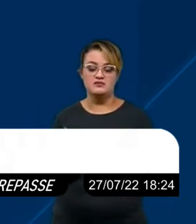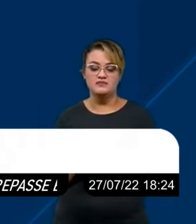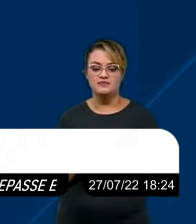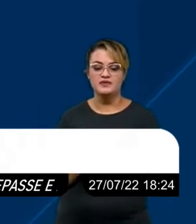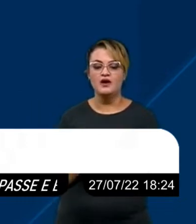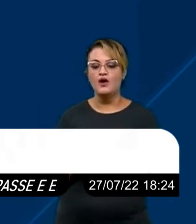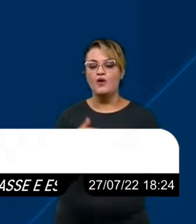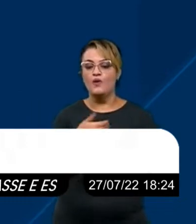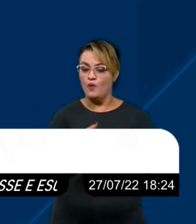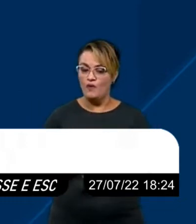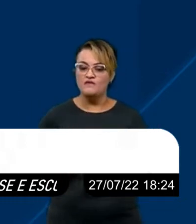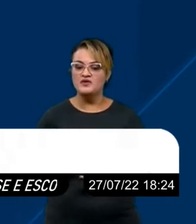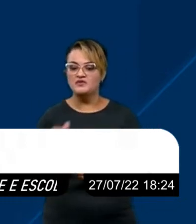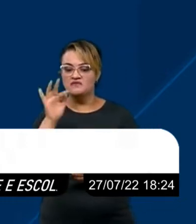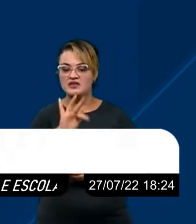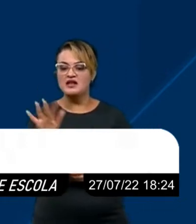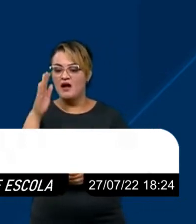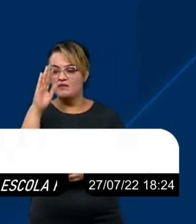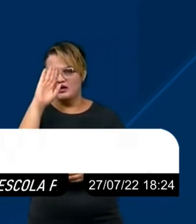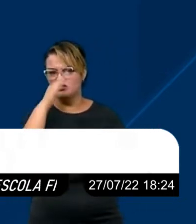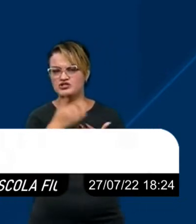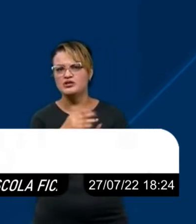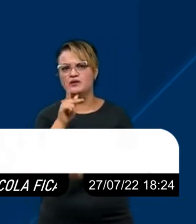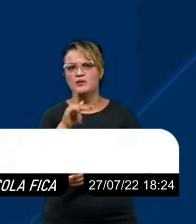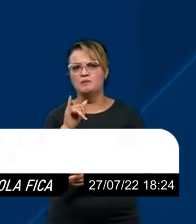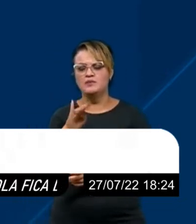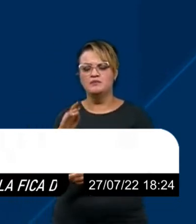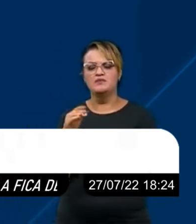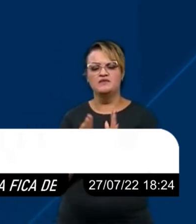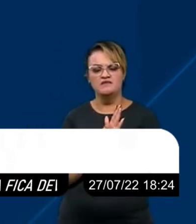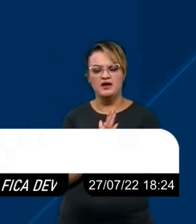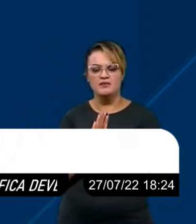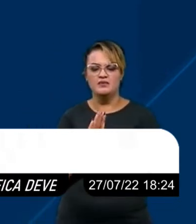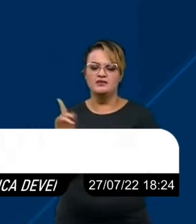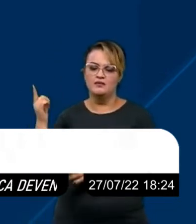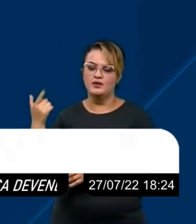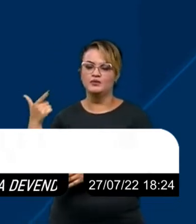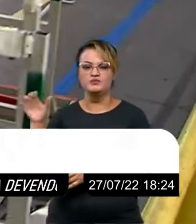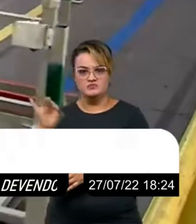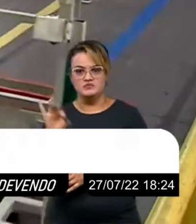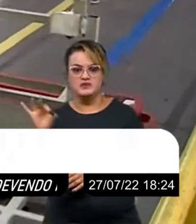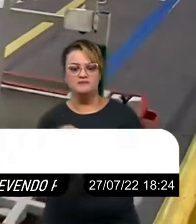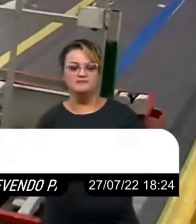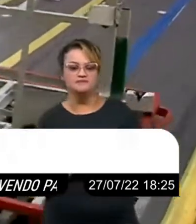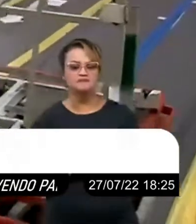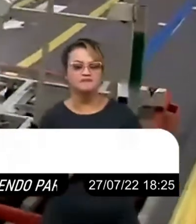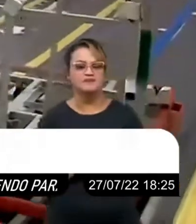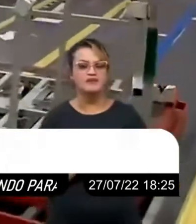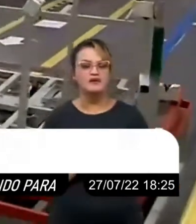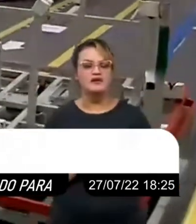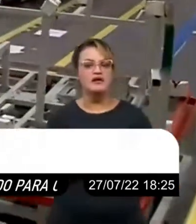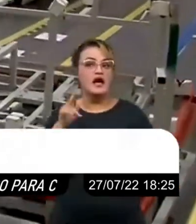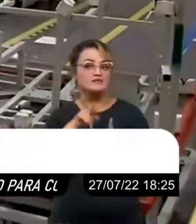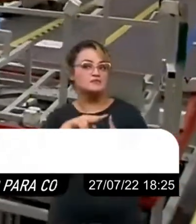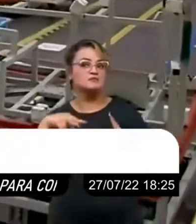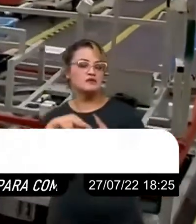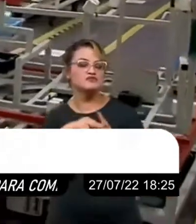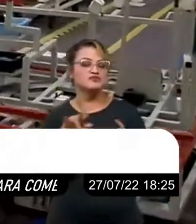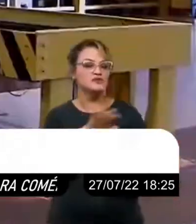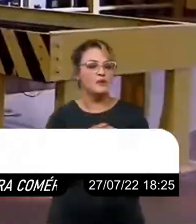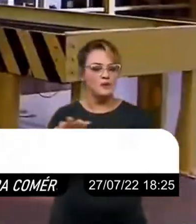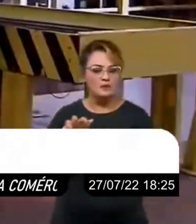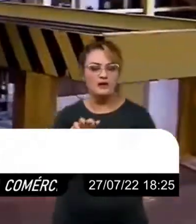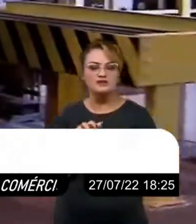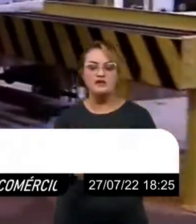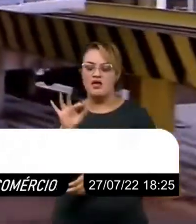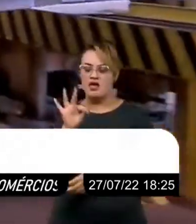de crescimento do PIB para este ano, de 1,5% para 2%. Em relação às perspectivas globais,